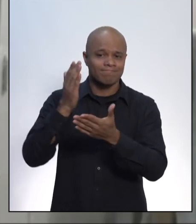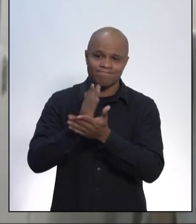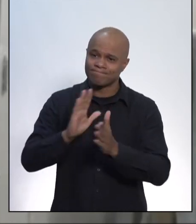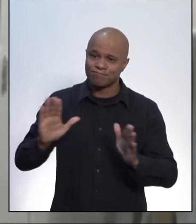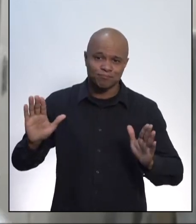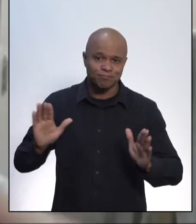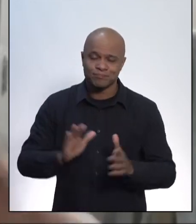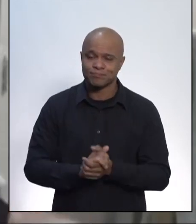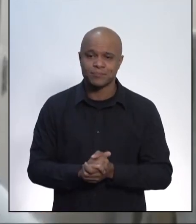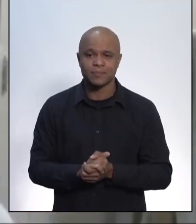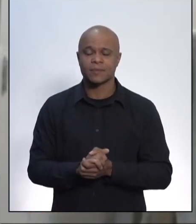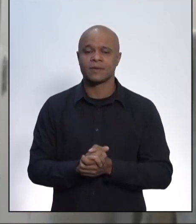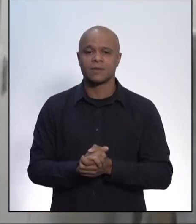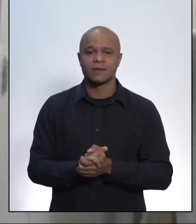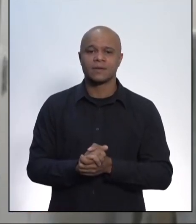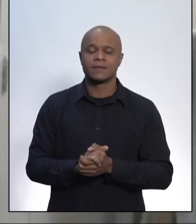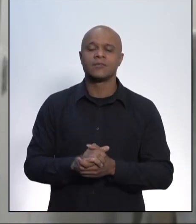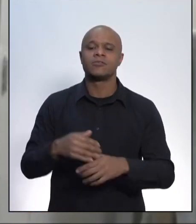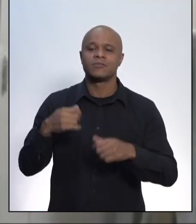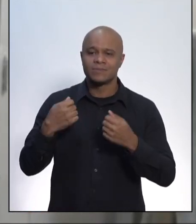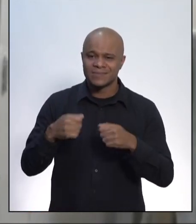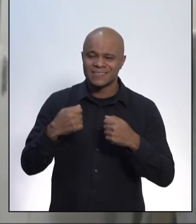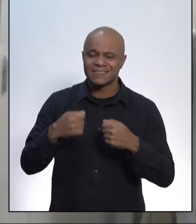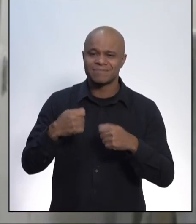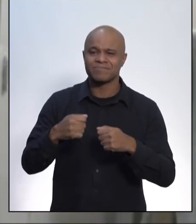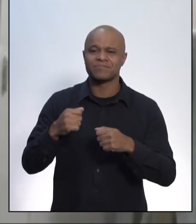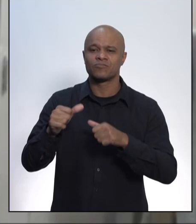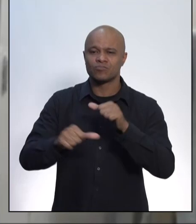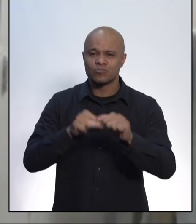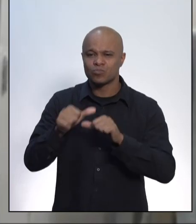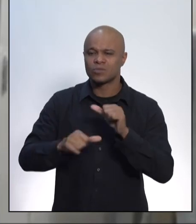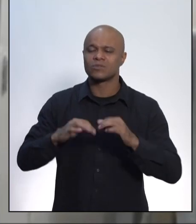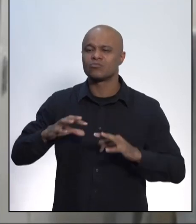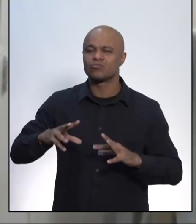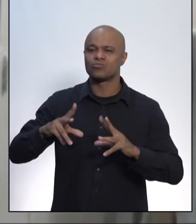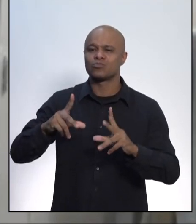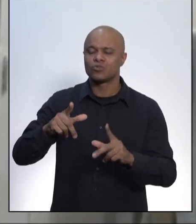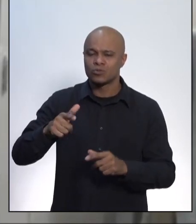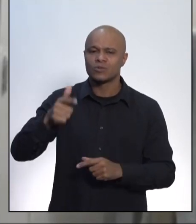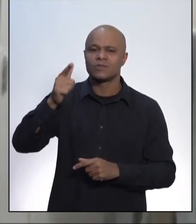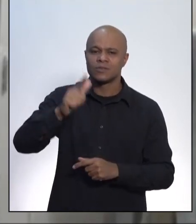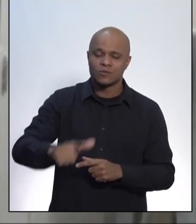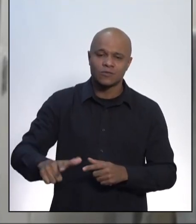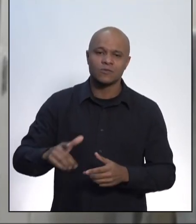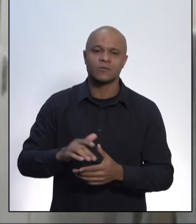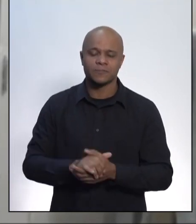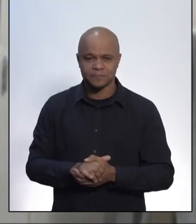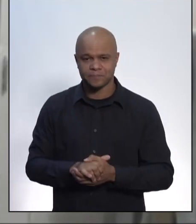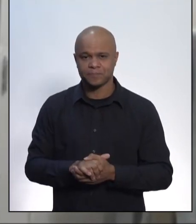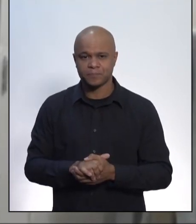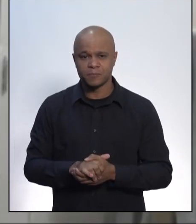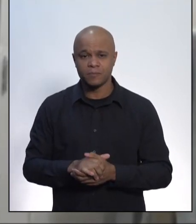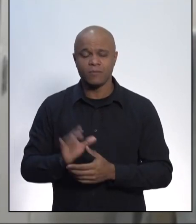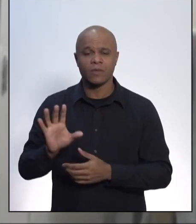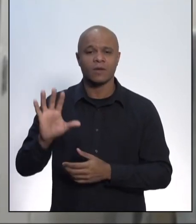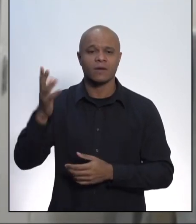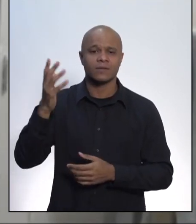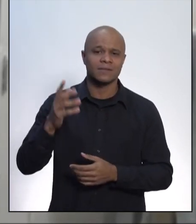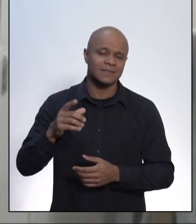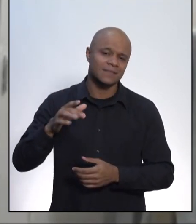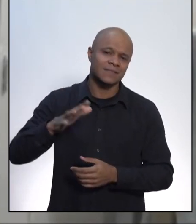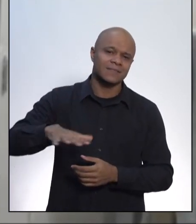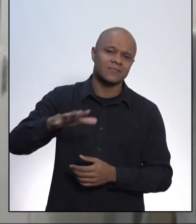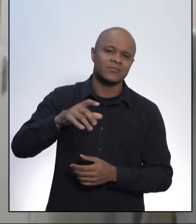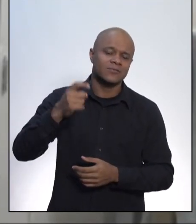E a gente teve que estruturar o negócio todo para que ela continuasse atuando no mercado. E aí o que aconteceu foi que